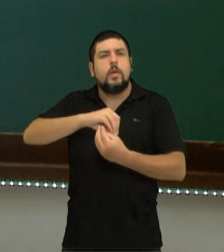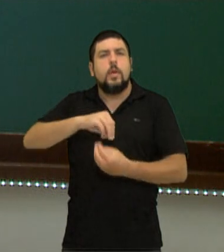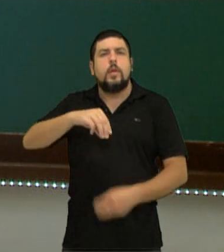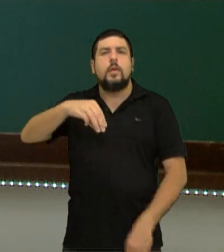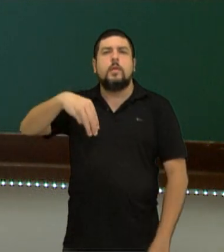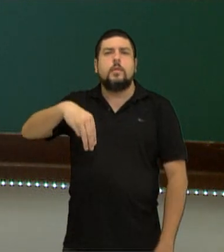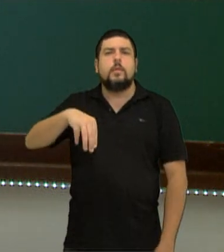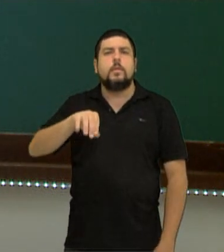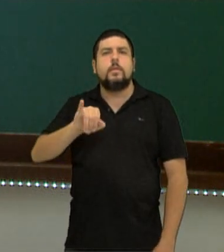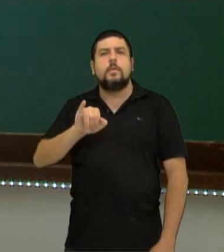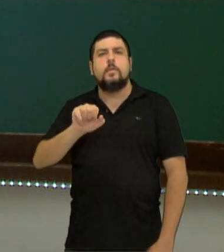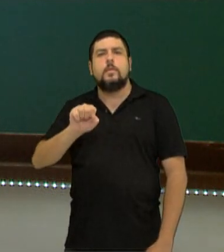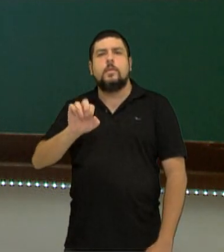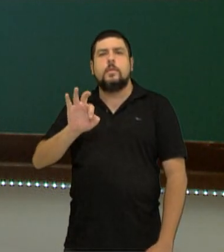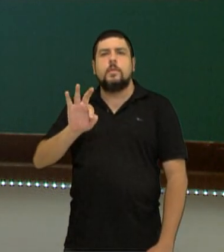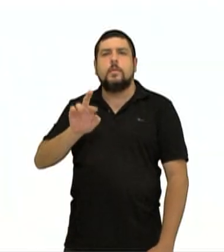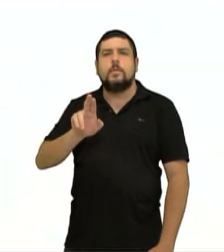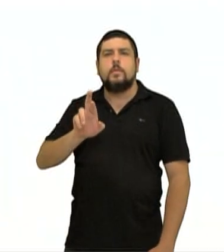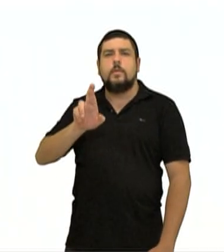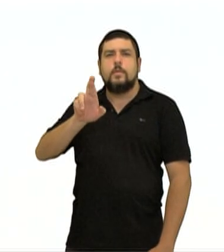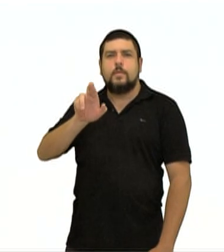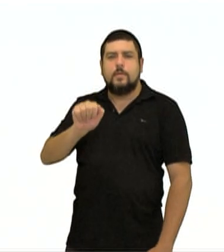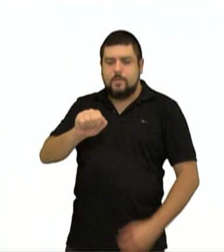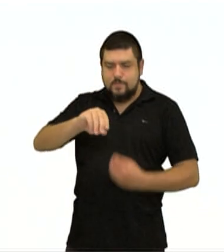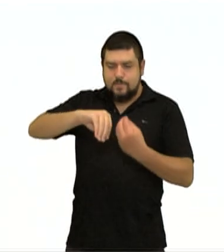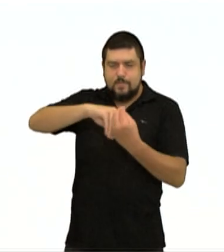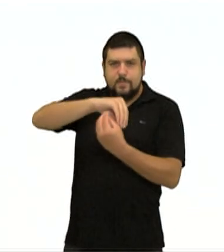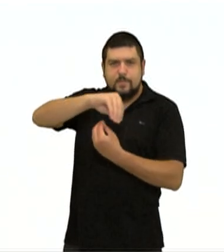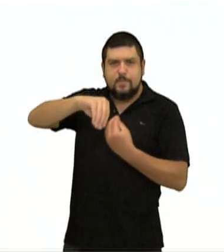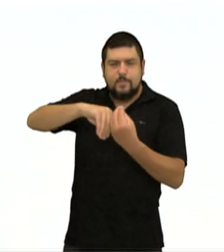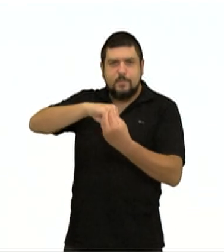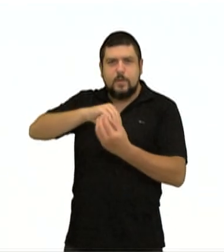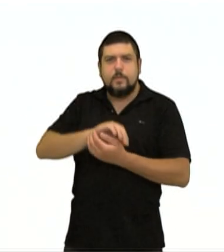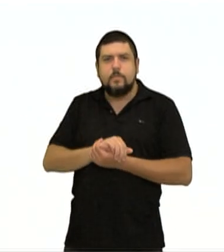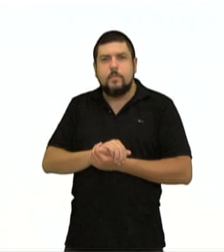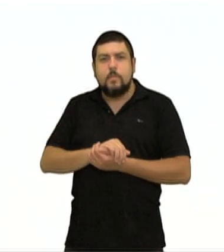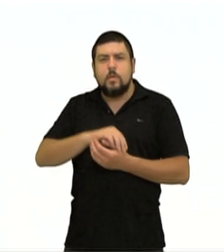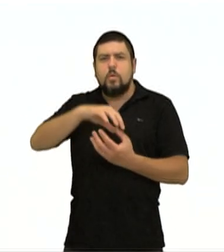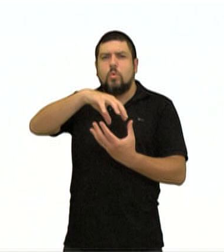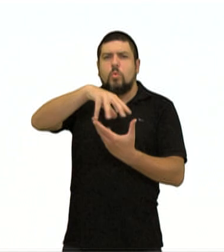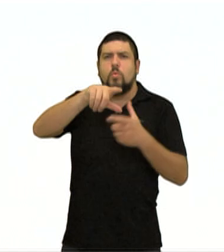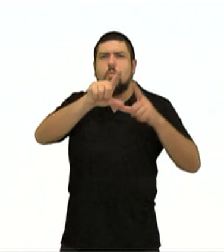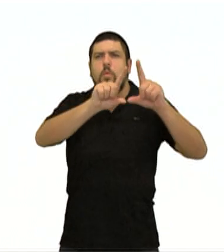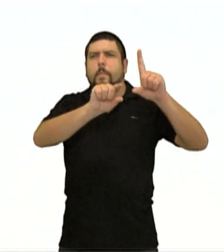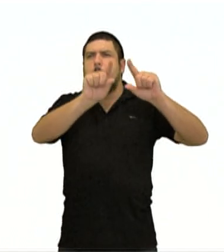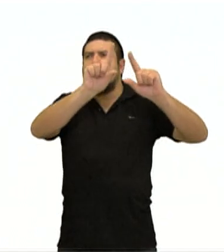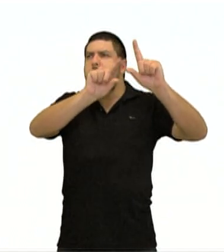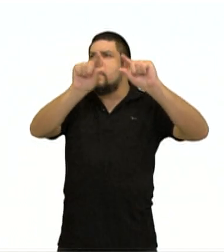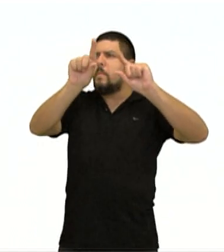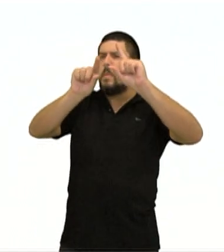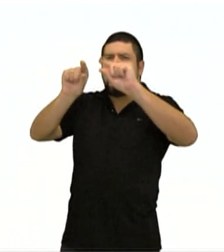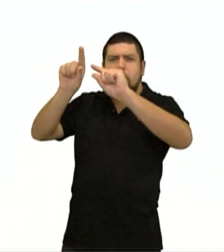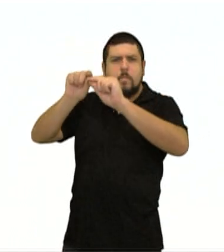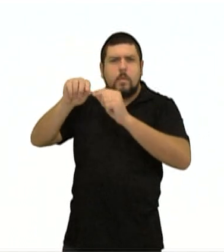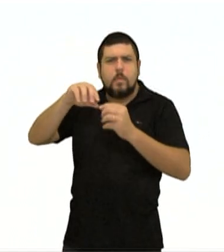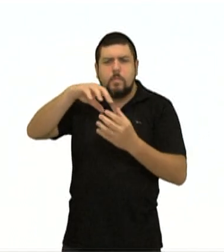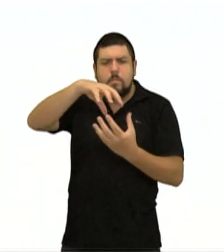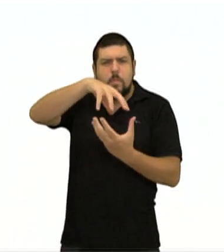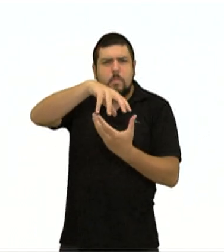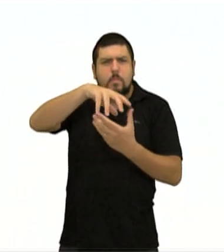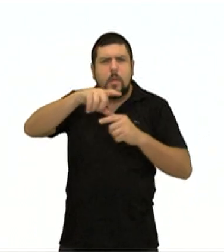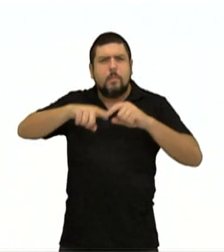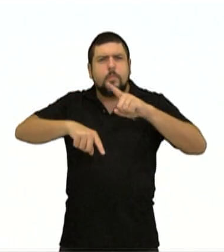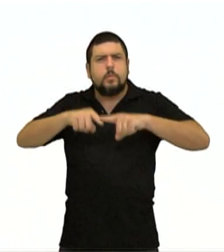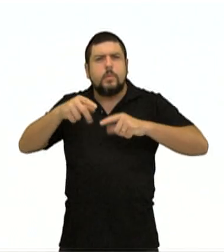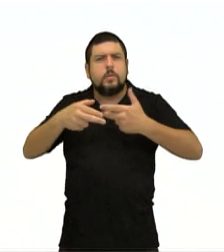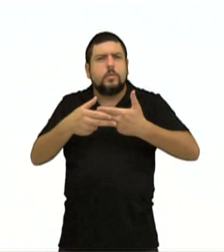mistura. A maior parte daquilo que compõe o universo, ou seja, a matéria, tudo aquilo que